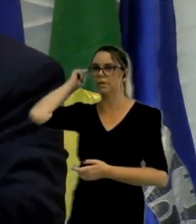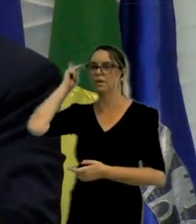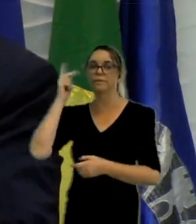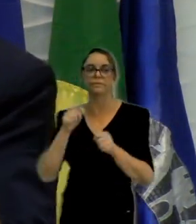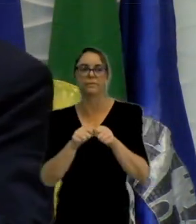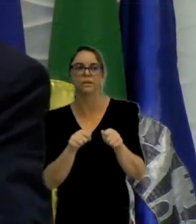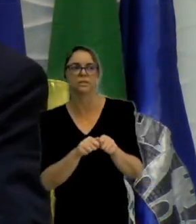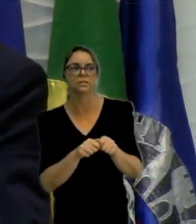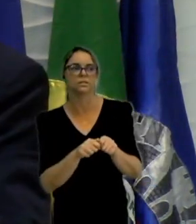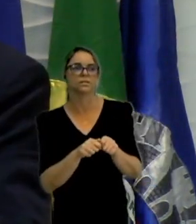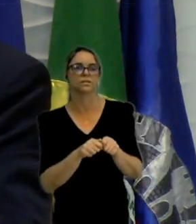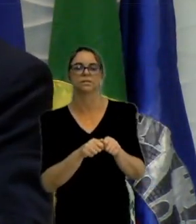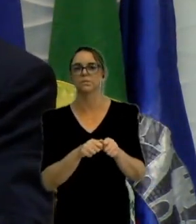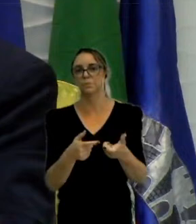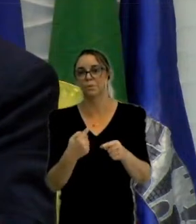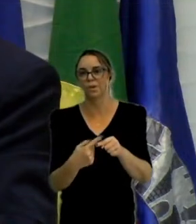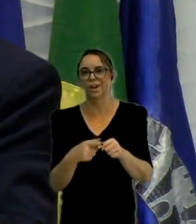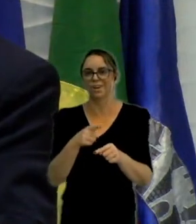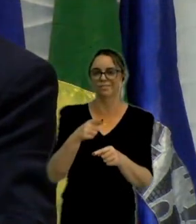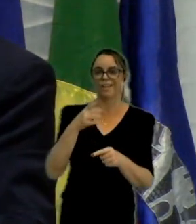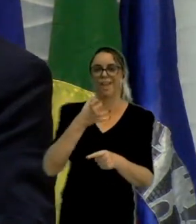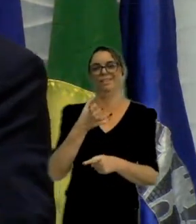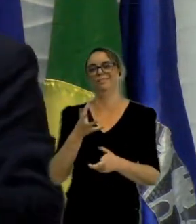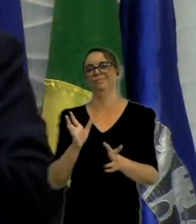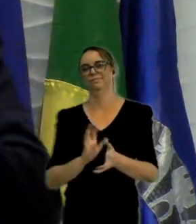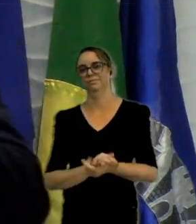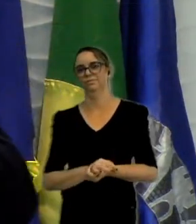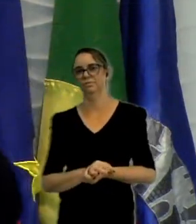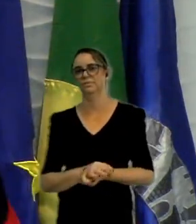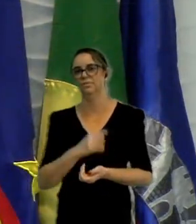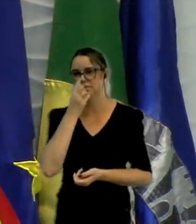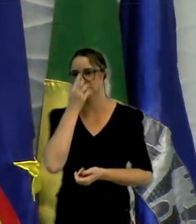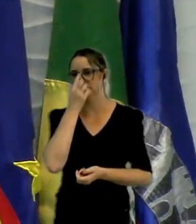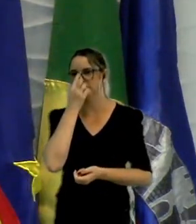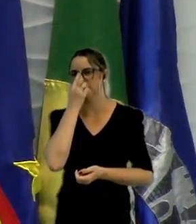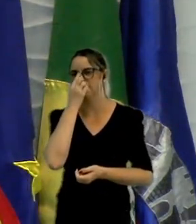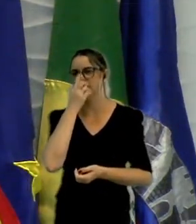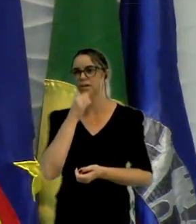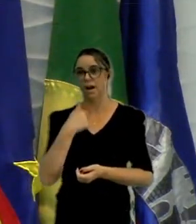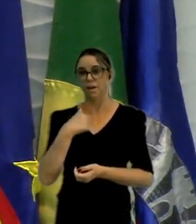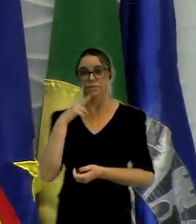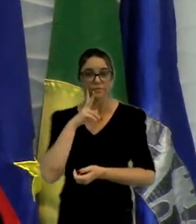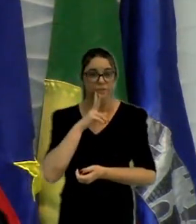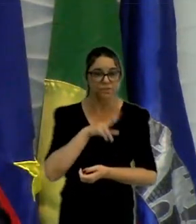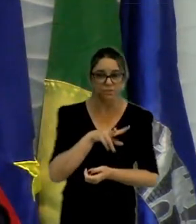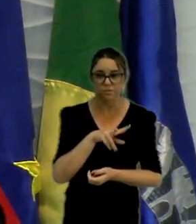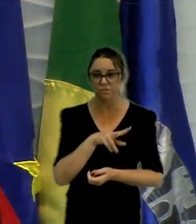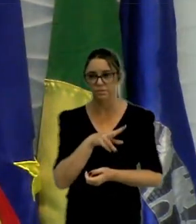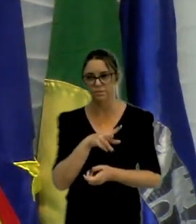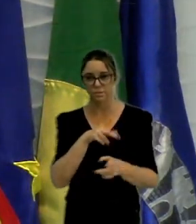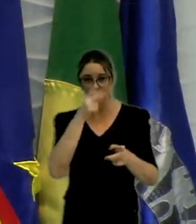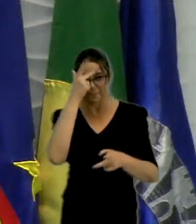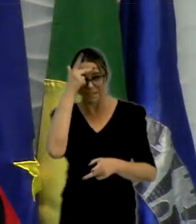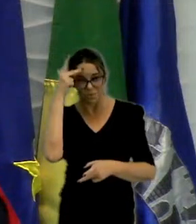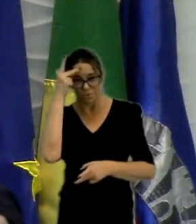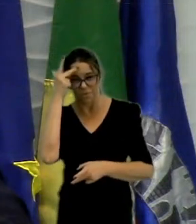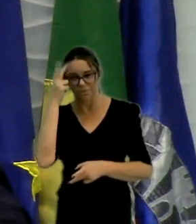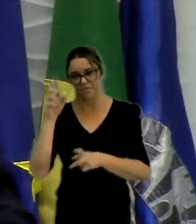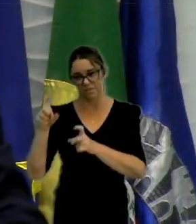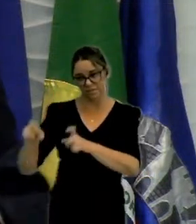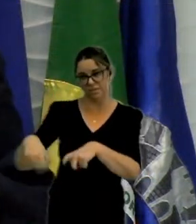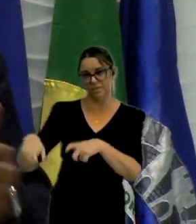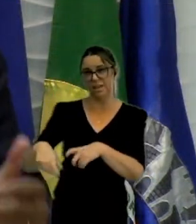de propósito. Sabe por quê? Porque eu vejo muita gente da zona rural, até no dia de